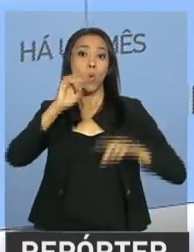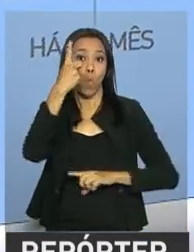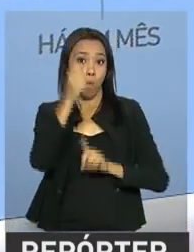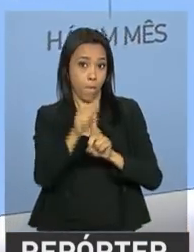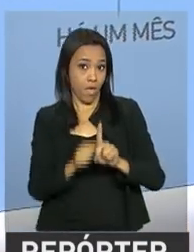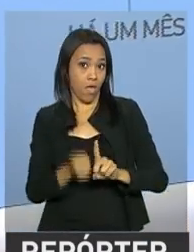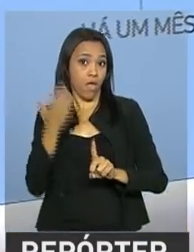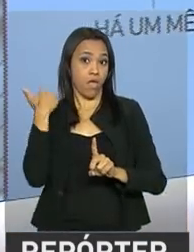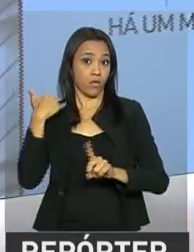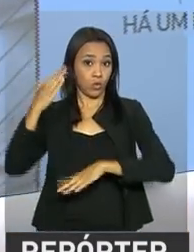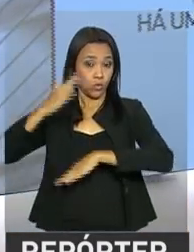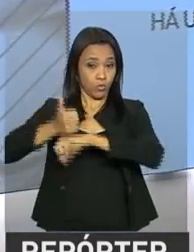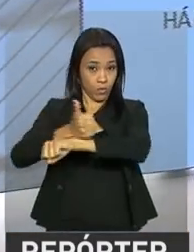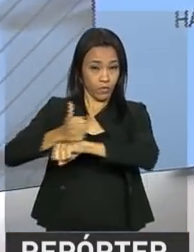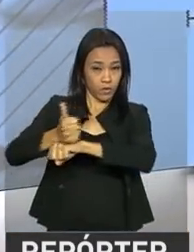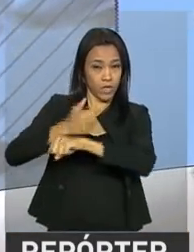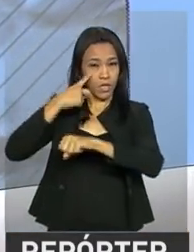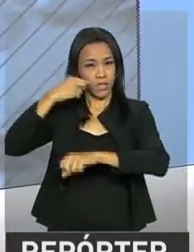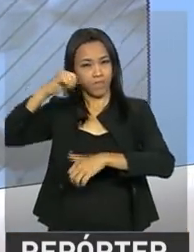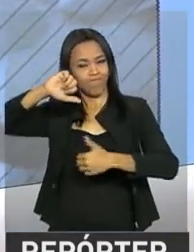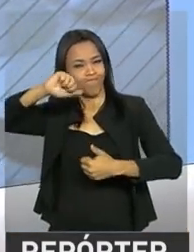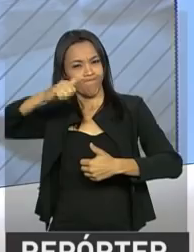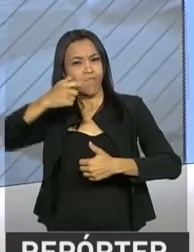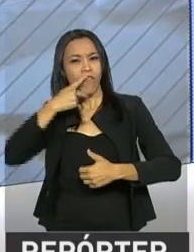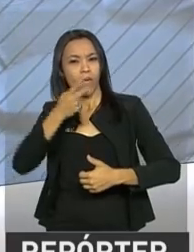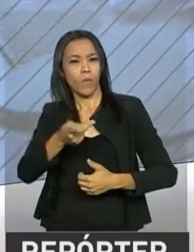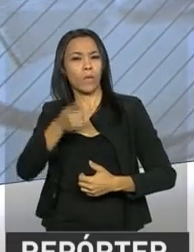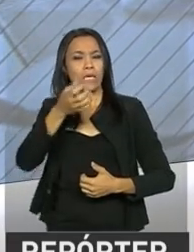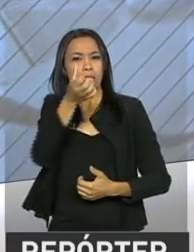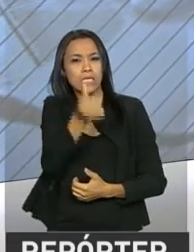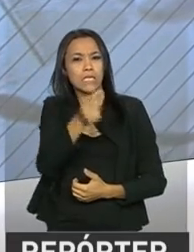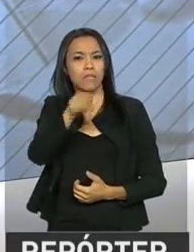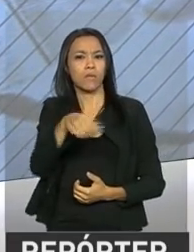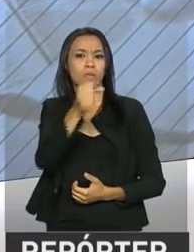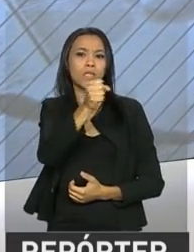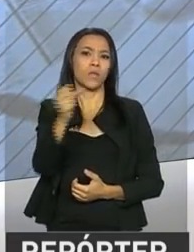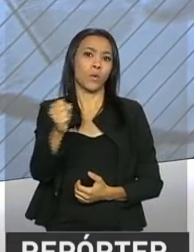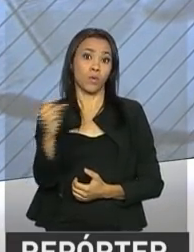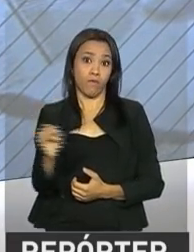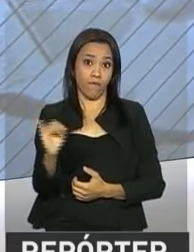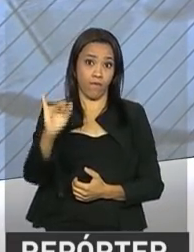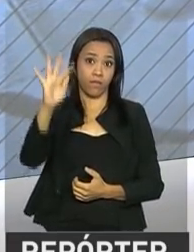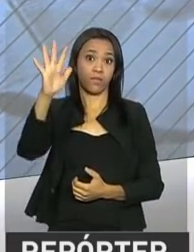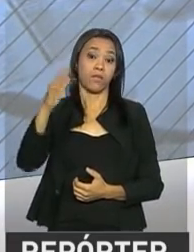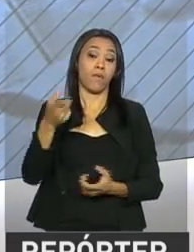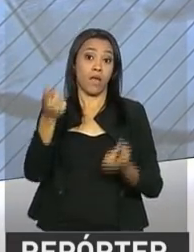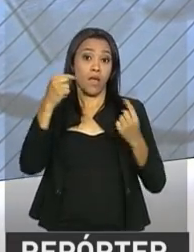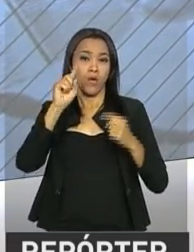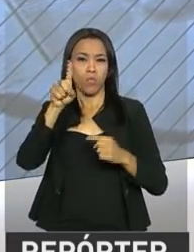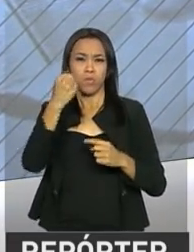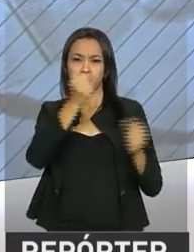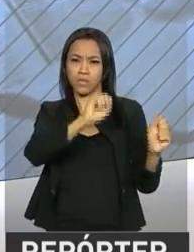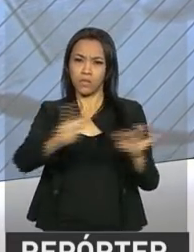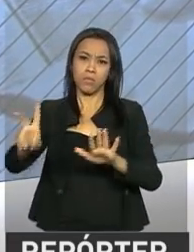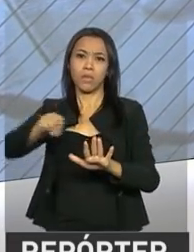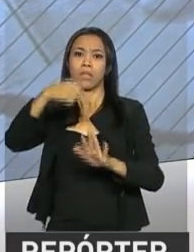os analistas previam uma inflação de 6,88%. Há uma semana, essa estimativa caiu